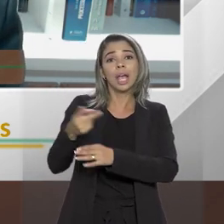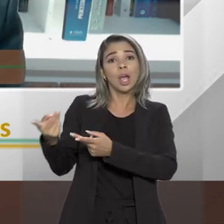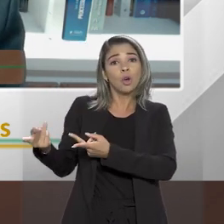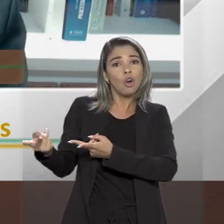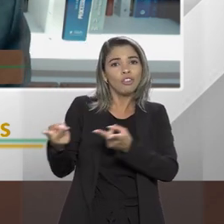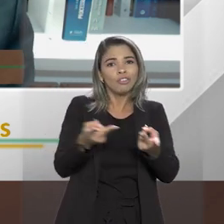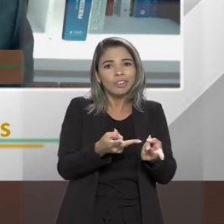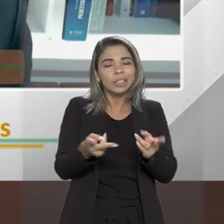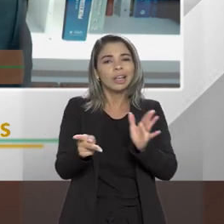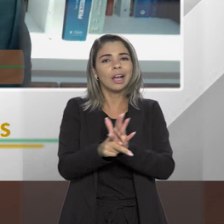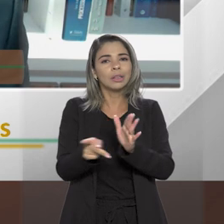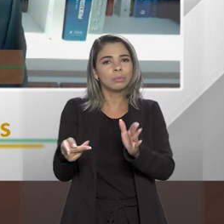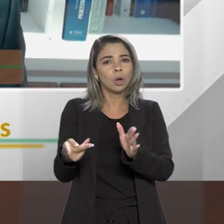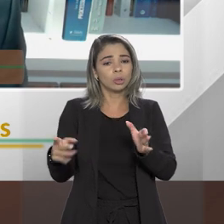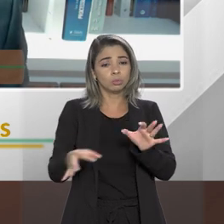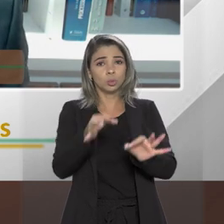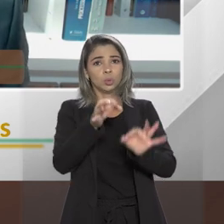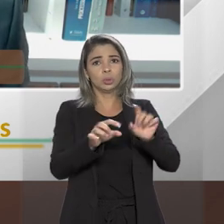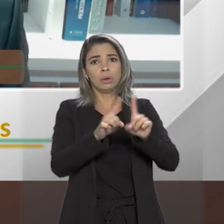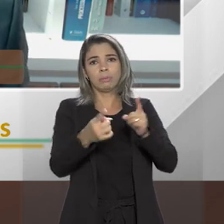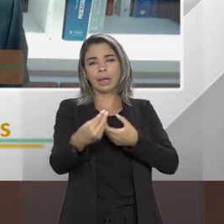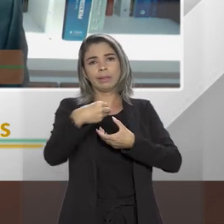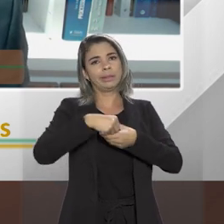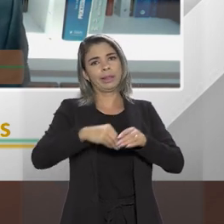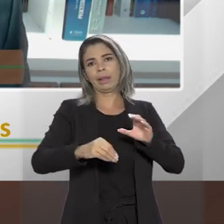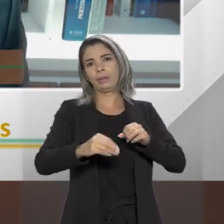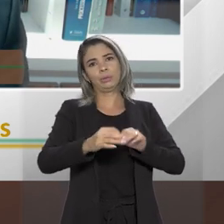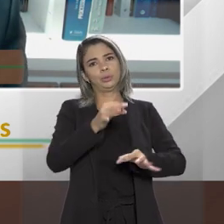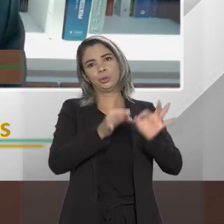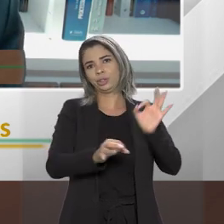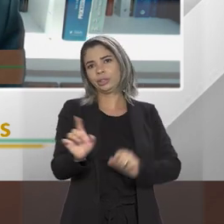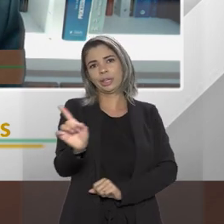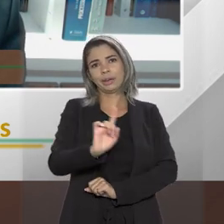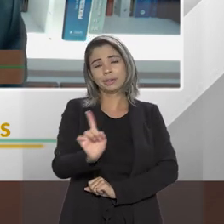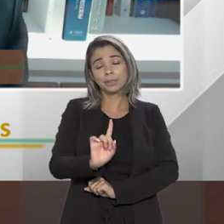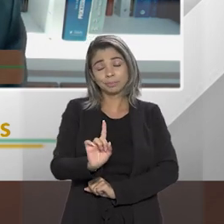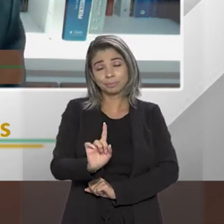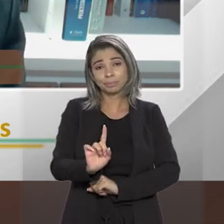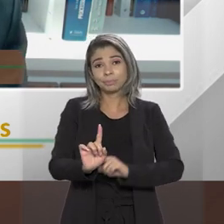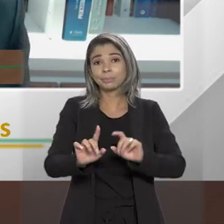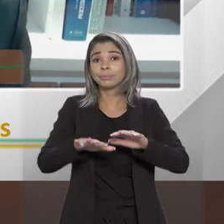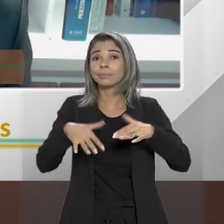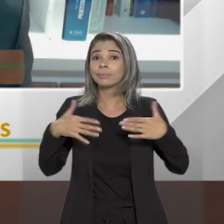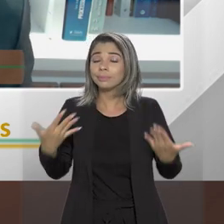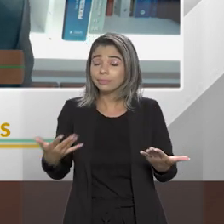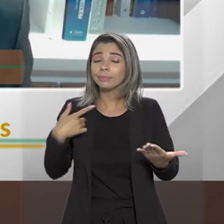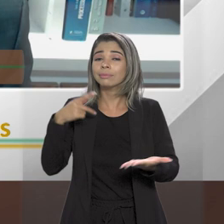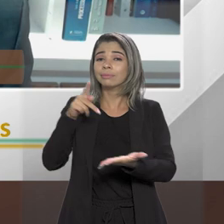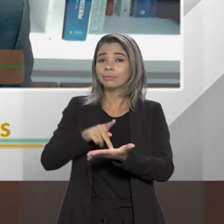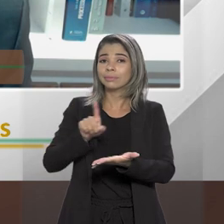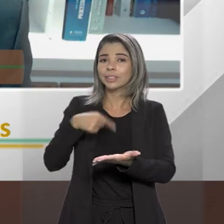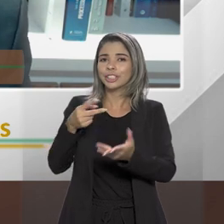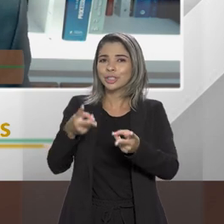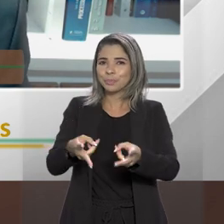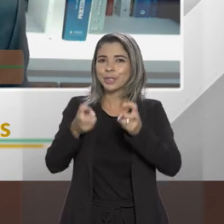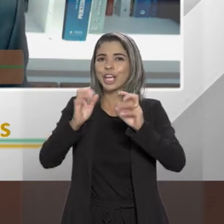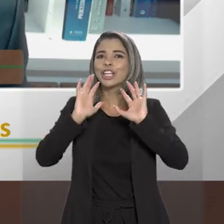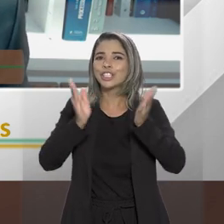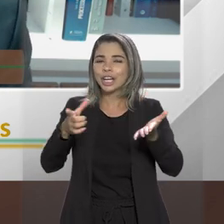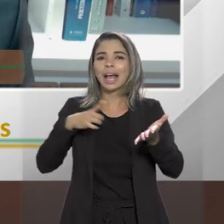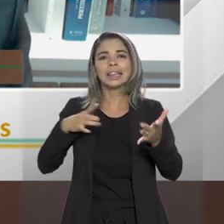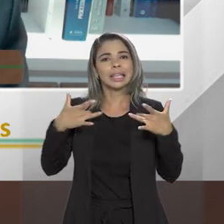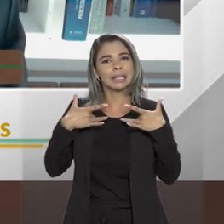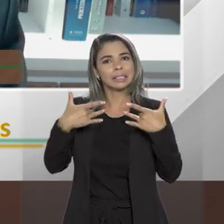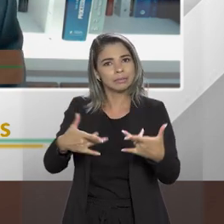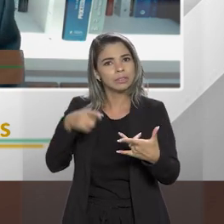Poder Judiciário, mas que não fazem parte da estrutura do Poder Judiciário. A verdade é que nós, então, já percebemos esse tipo de iniciativa há